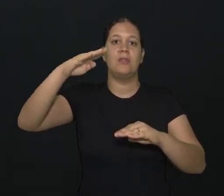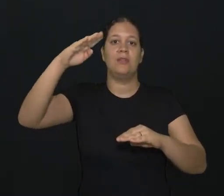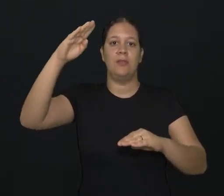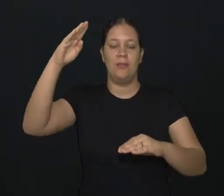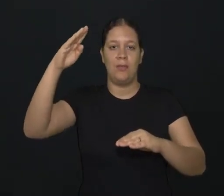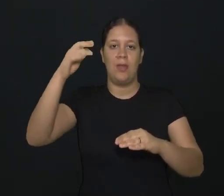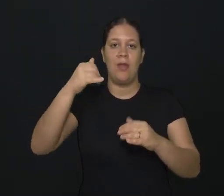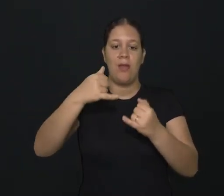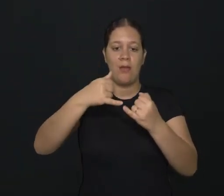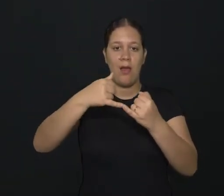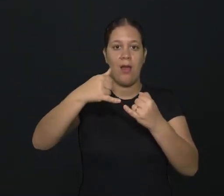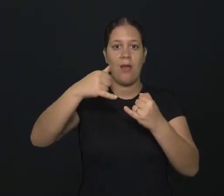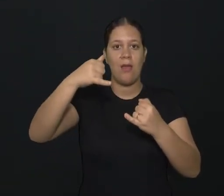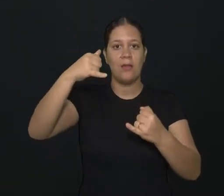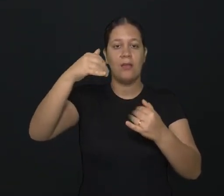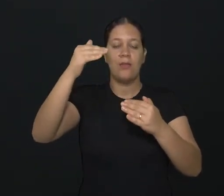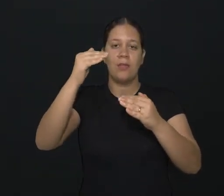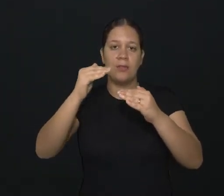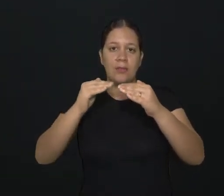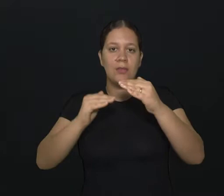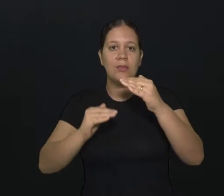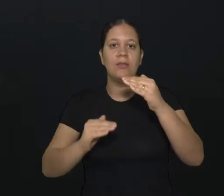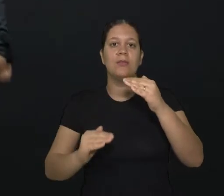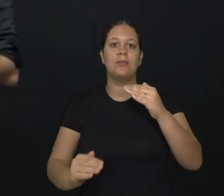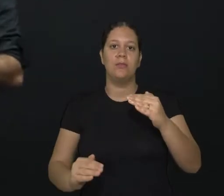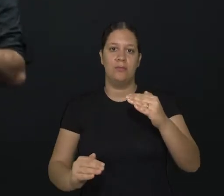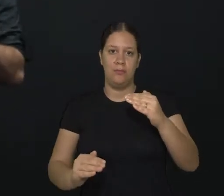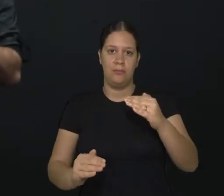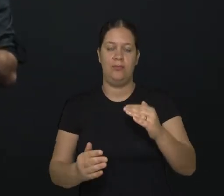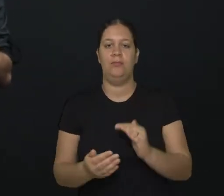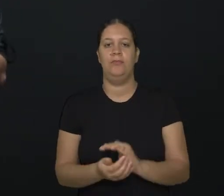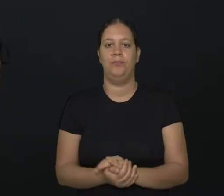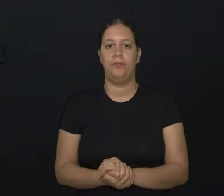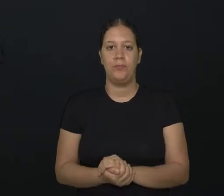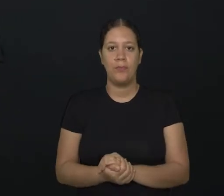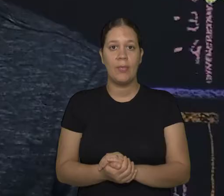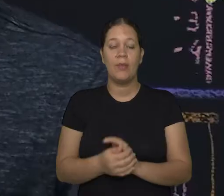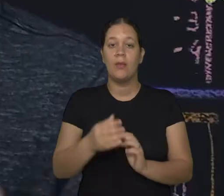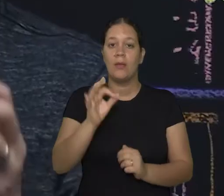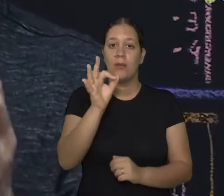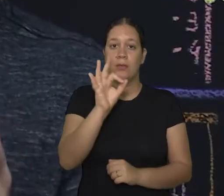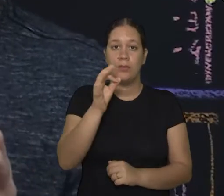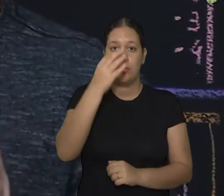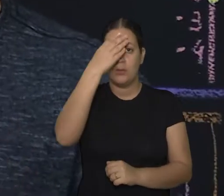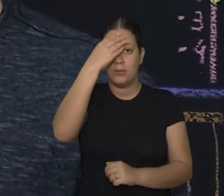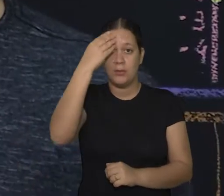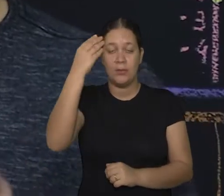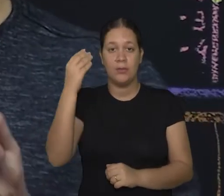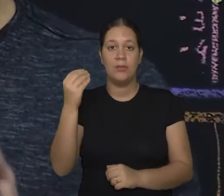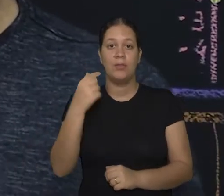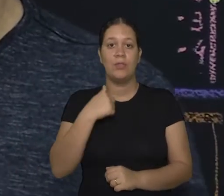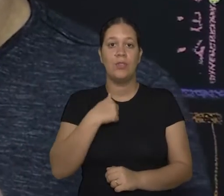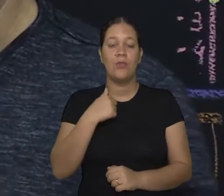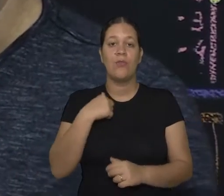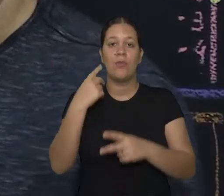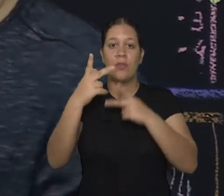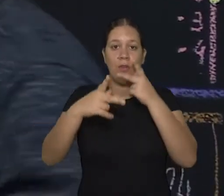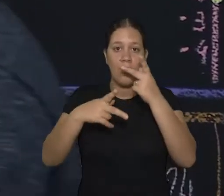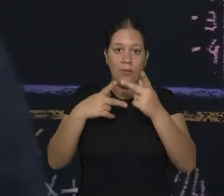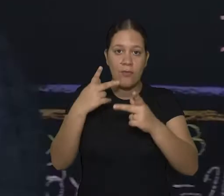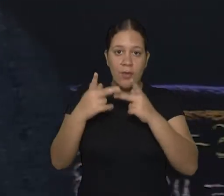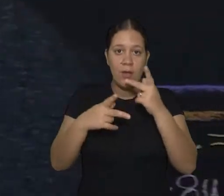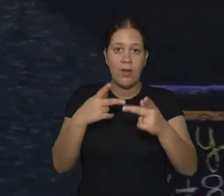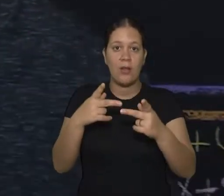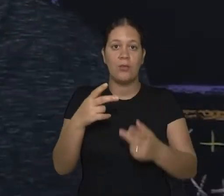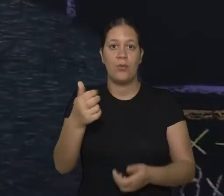crescente. Se a reta estiver descendo, ela será uma reta decrescente. Não se esqueçam que, como eu acabei de lhes falar, tá?